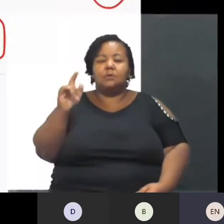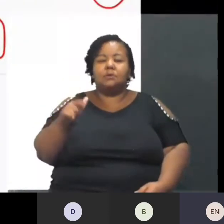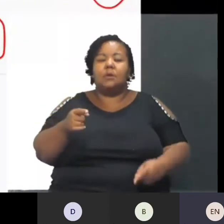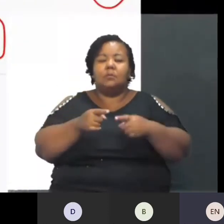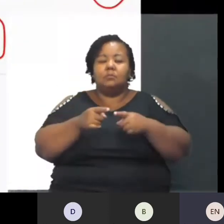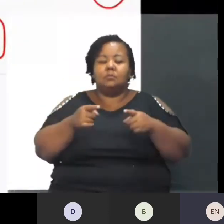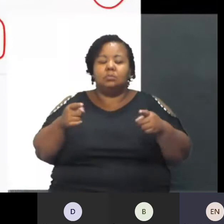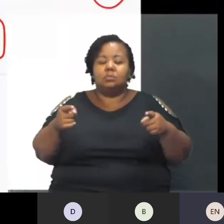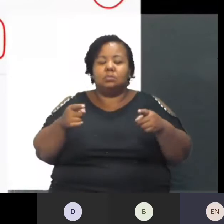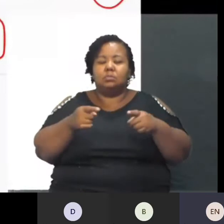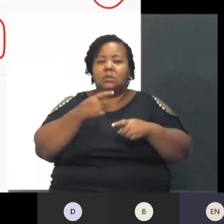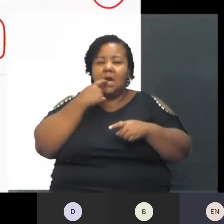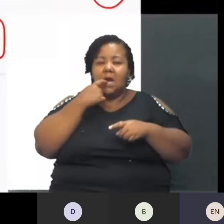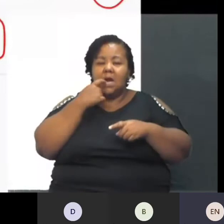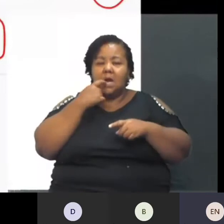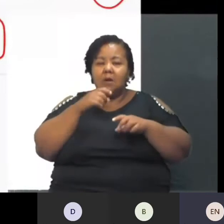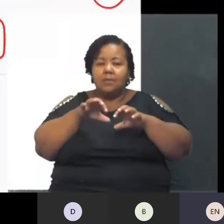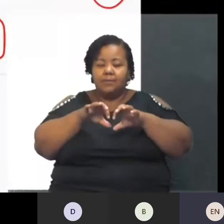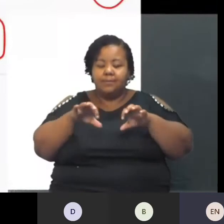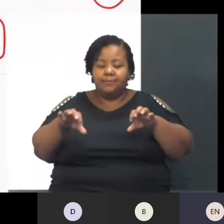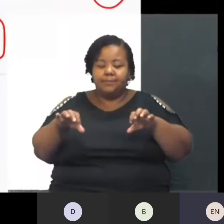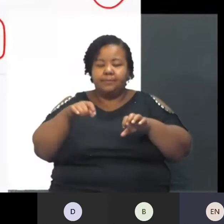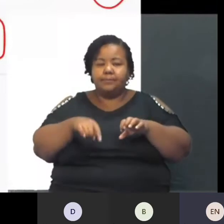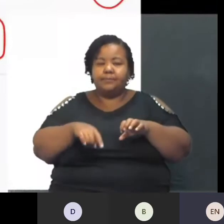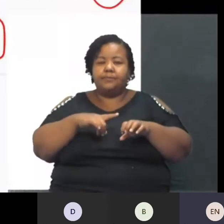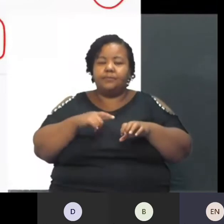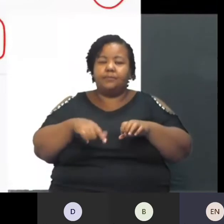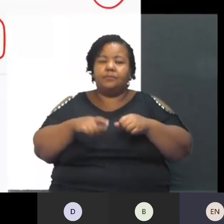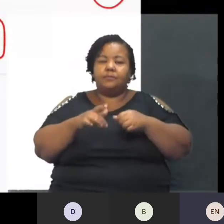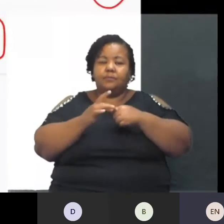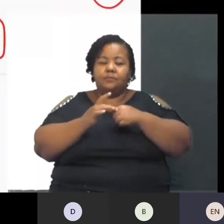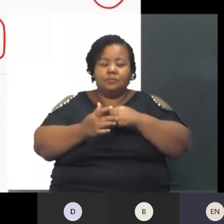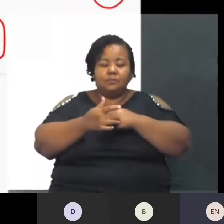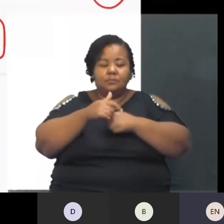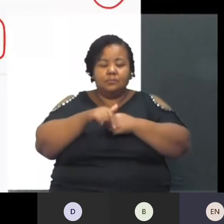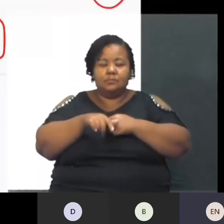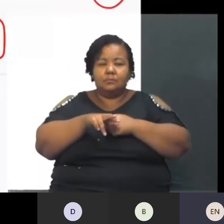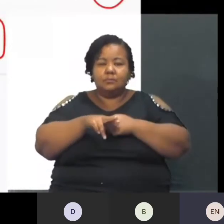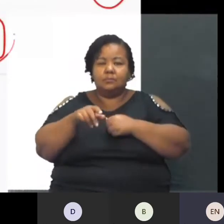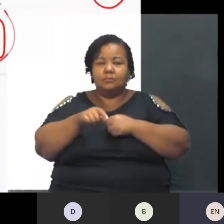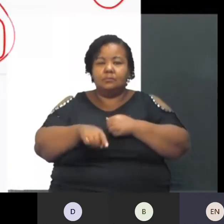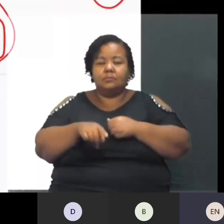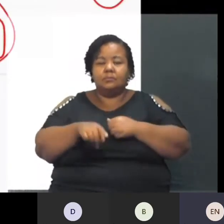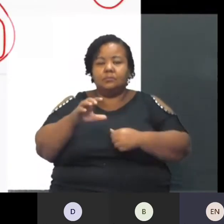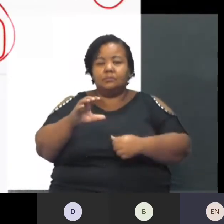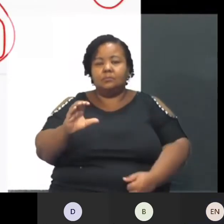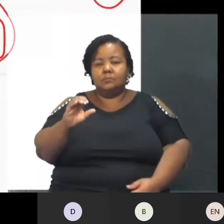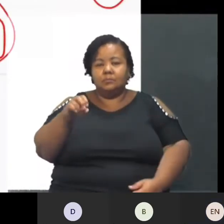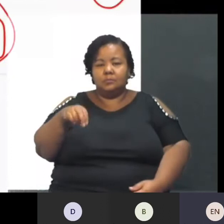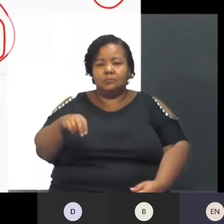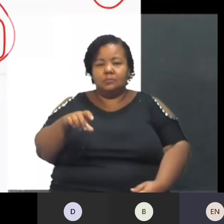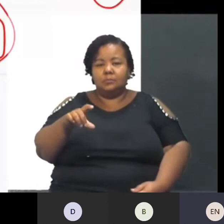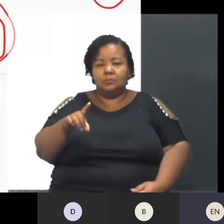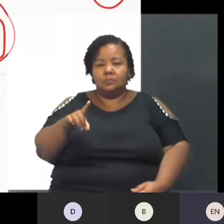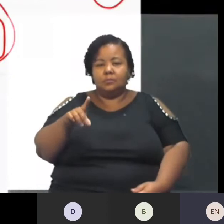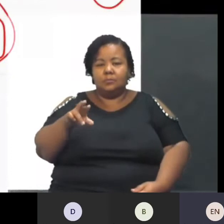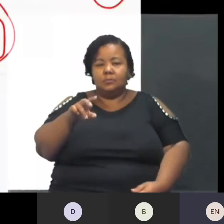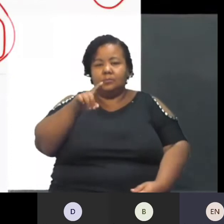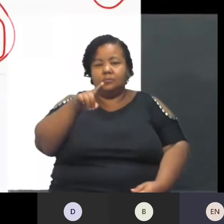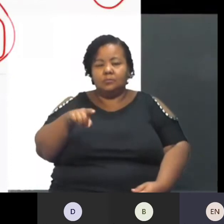longos. O tecido cartilaginoso, ele contém células, que são chamadas condrócitos, e